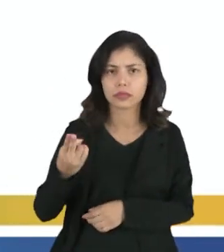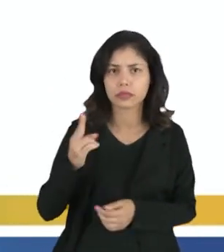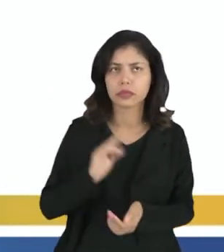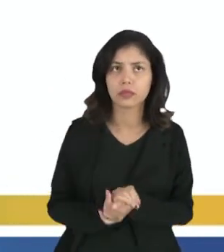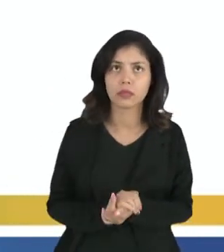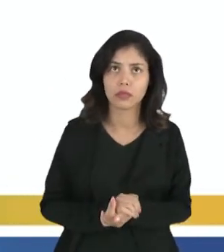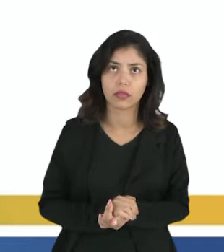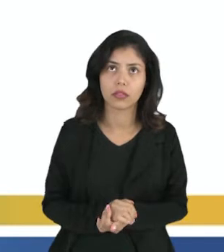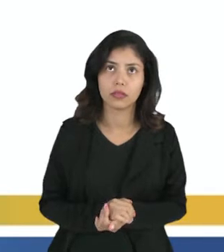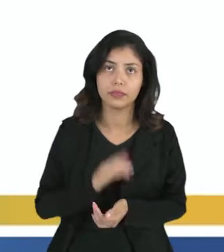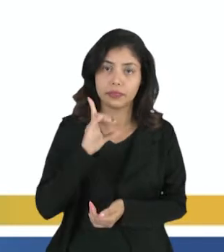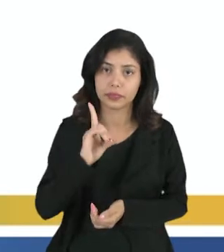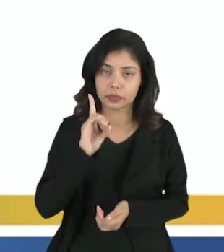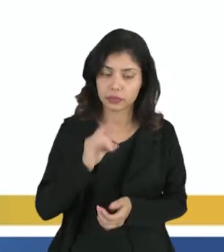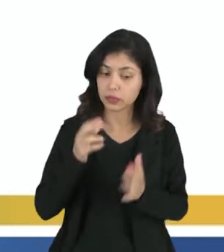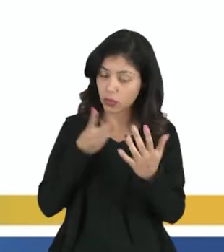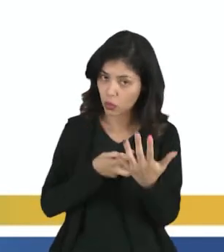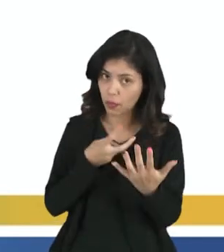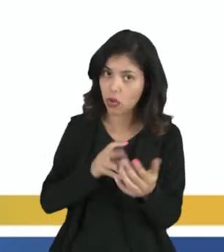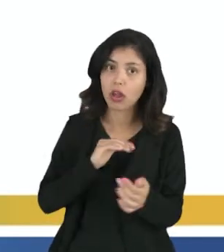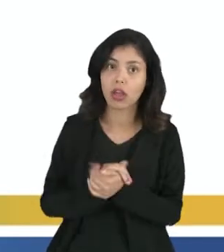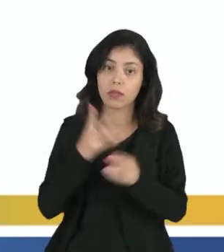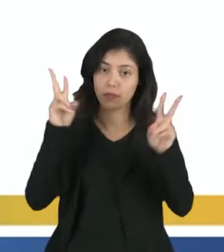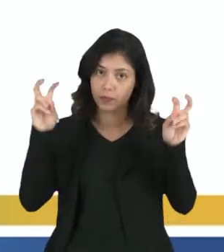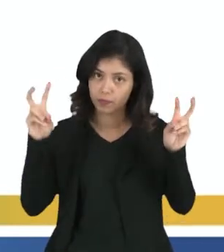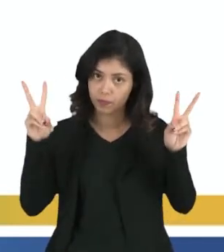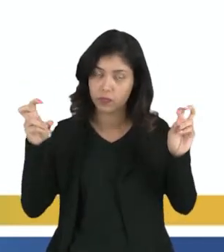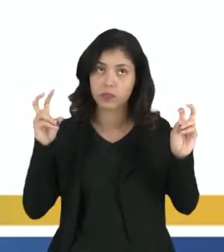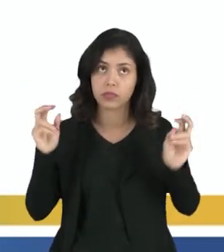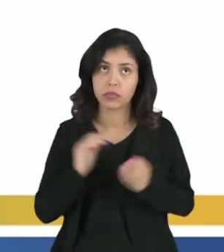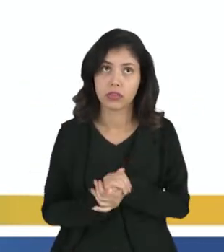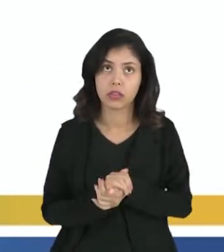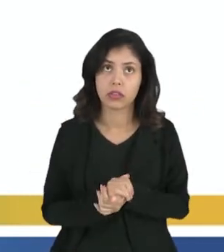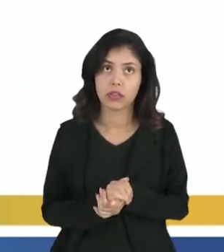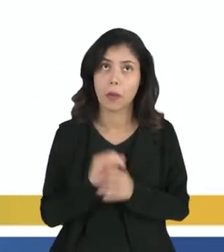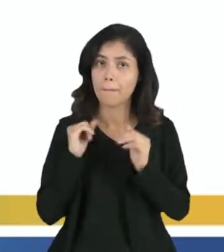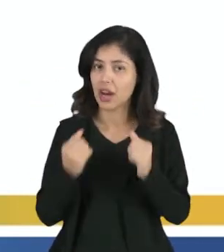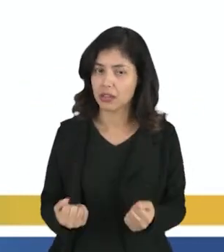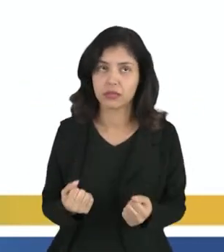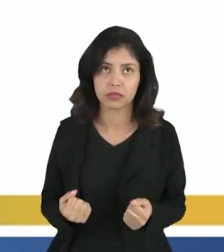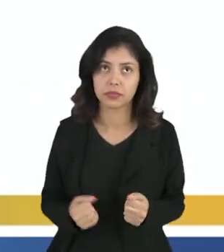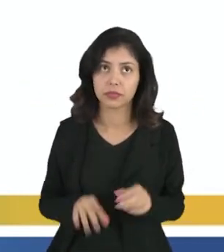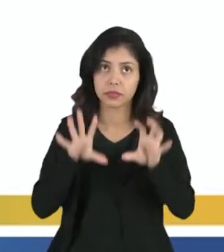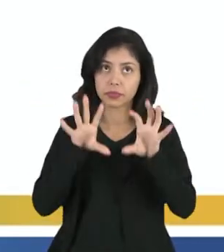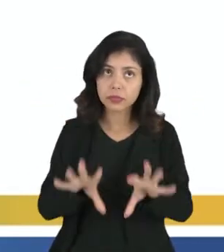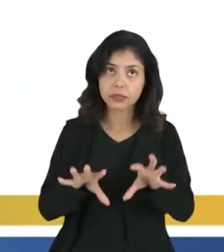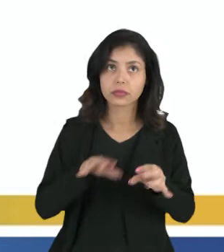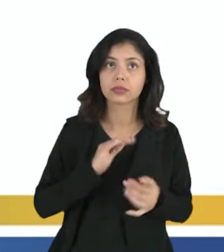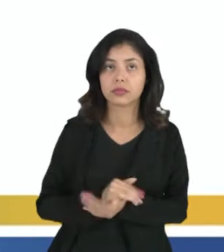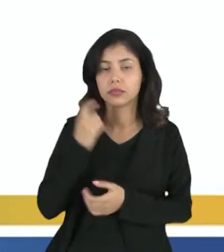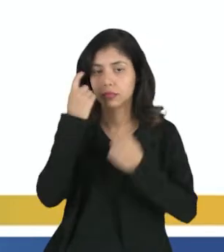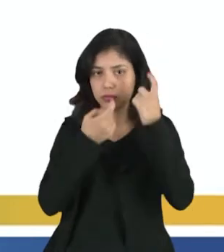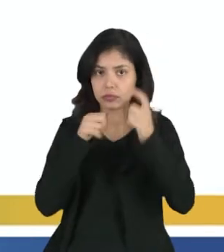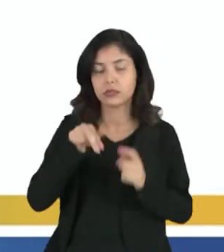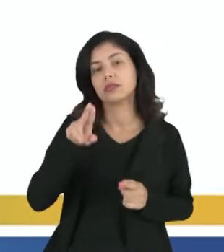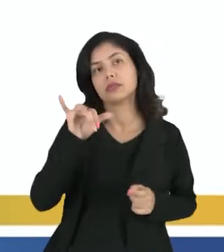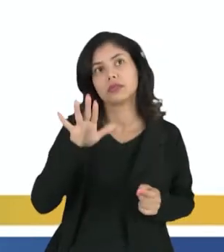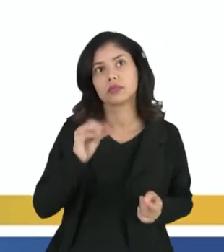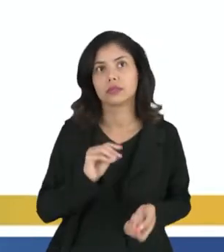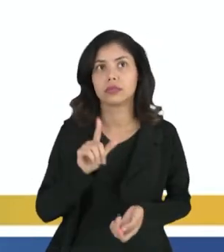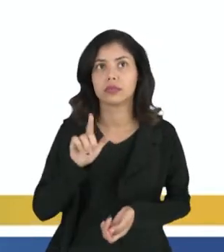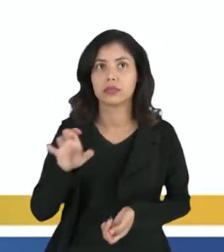sentido denotativo, esse termo significa que não pesa. Assim, a